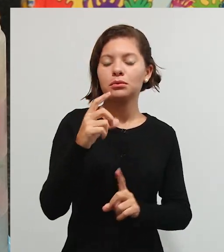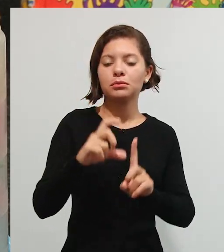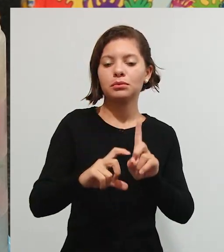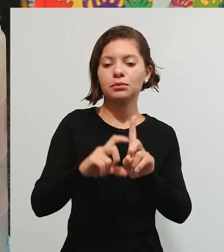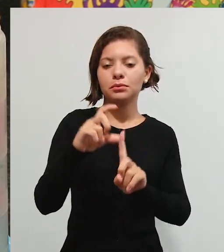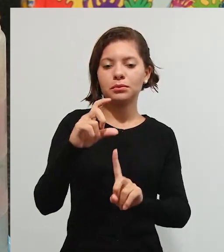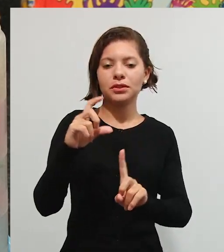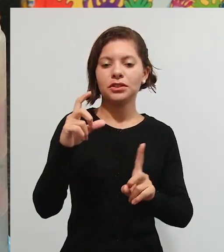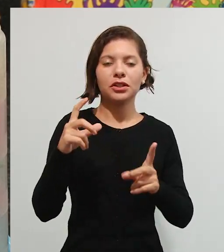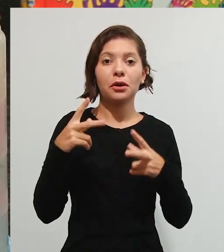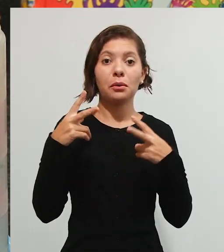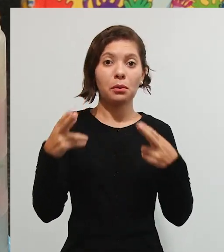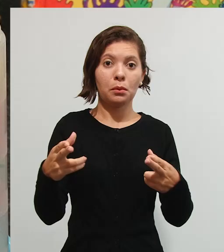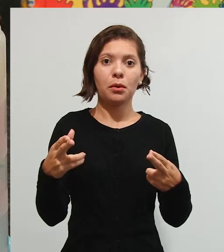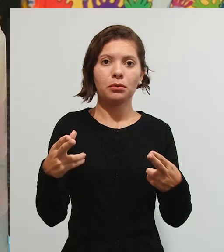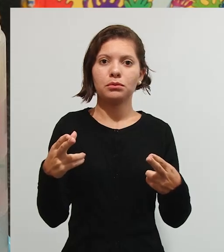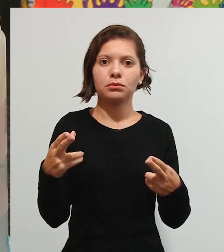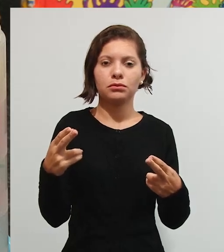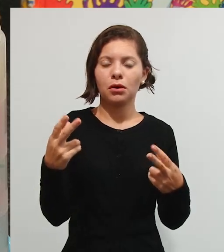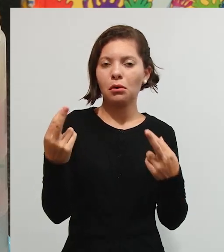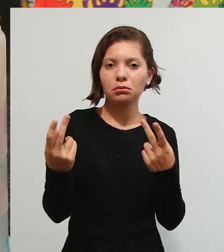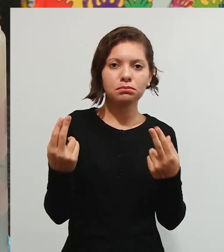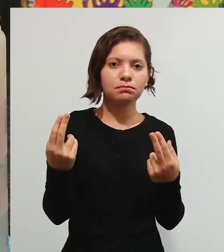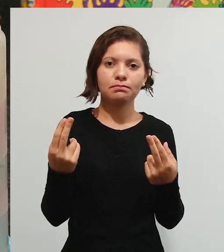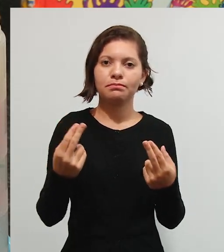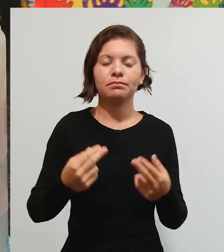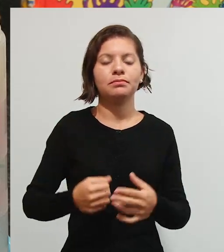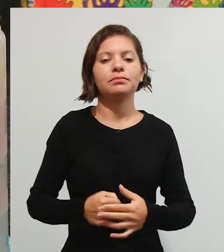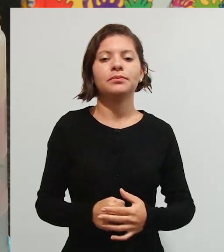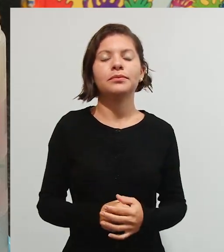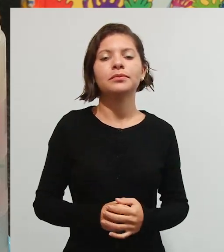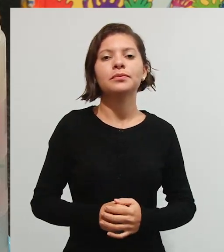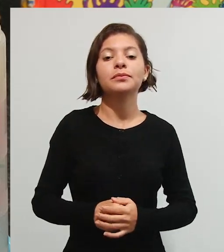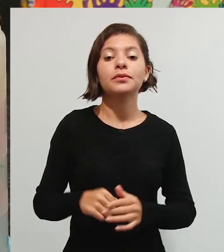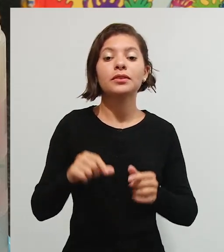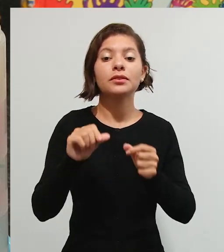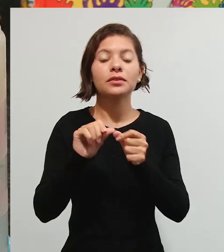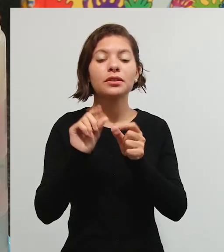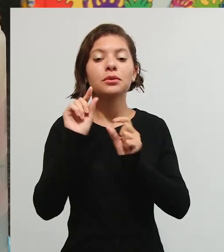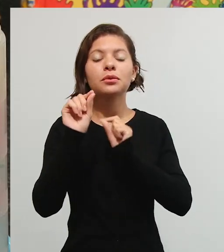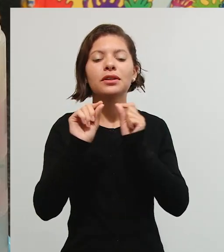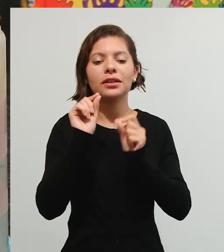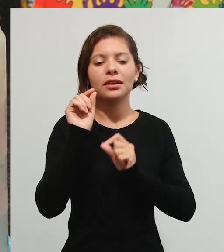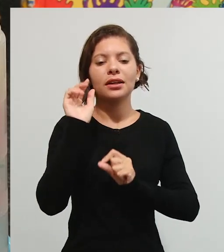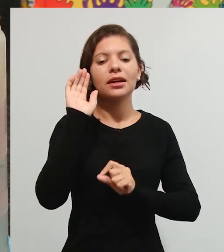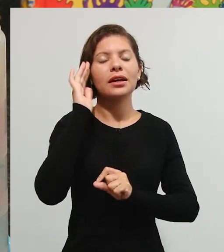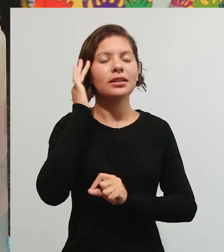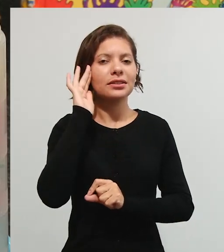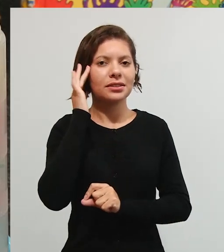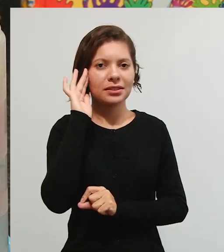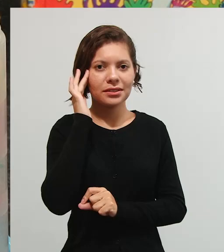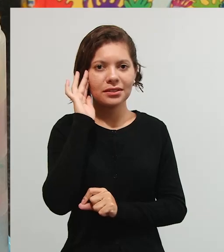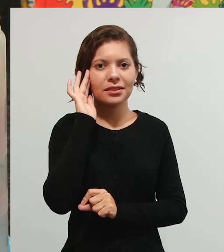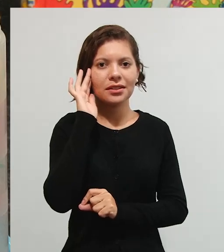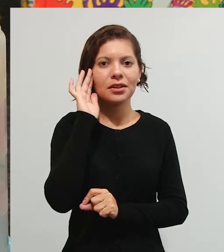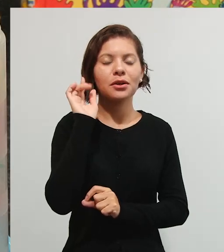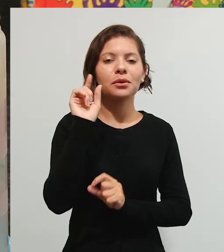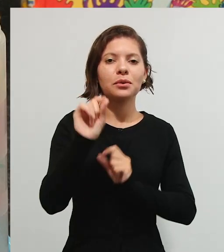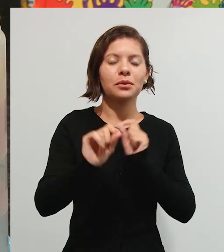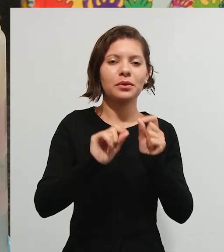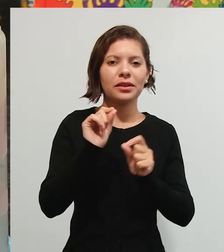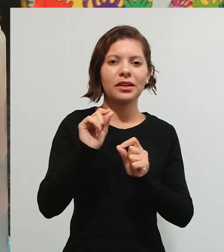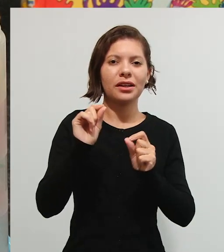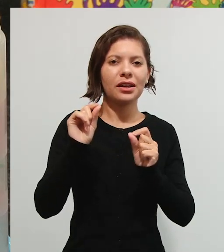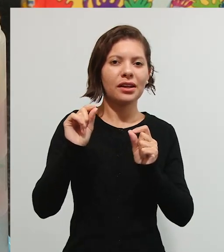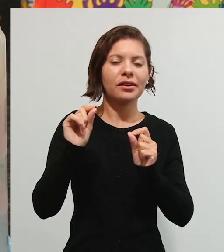unidade. É tudo um. Então, para que ela possa fazer essa compreensão dessa inteligência,